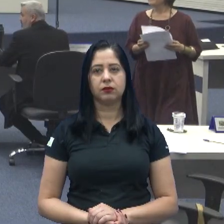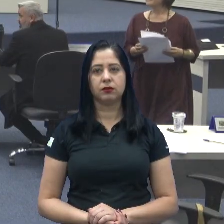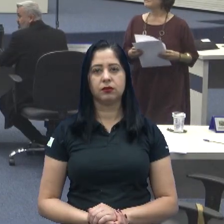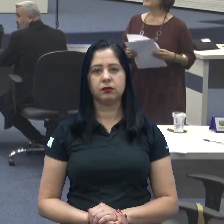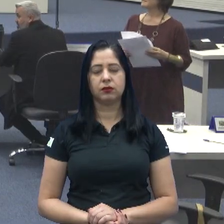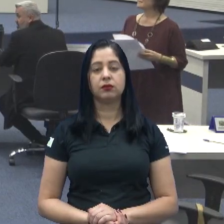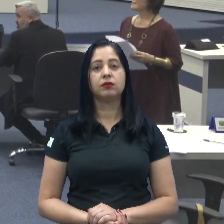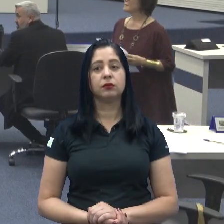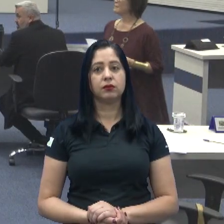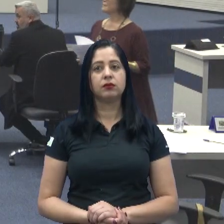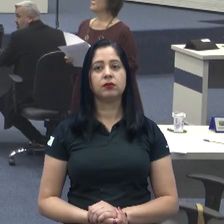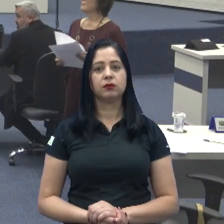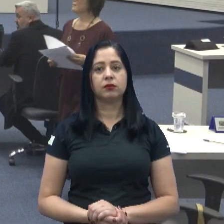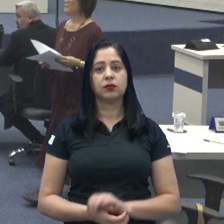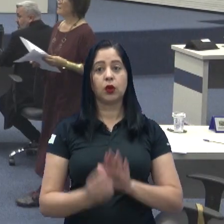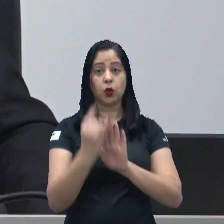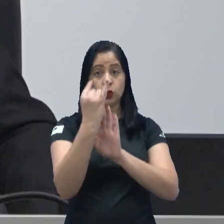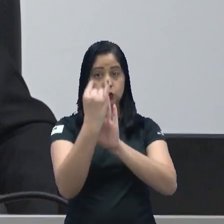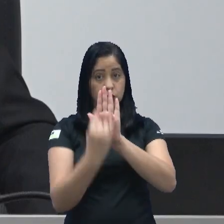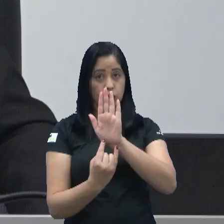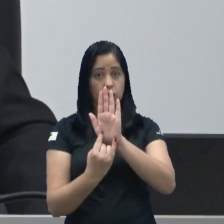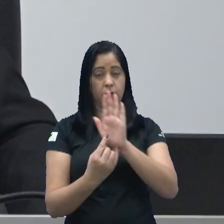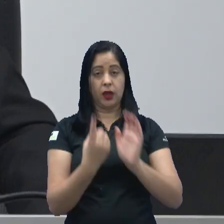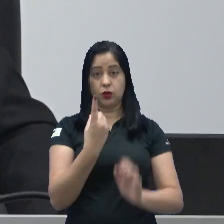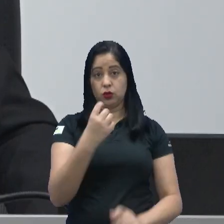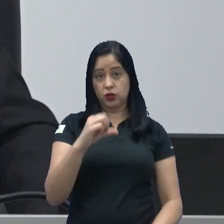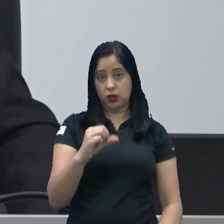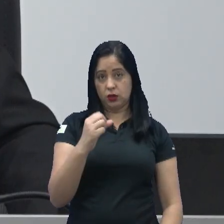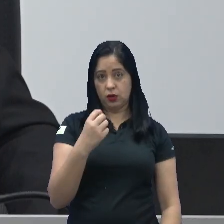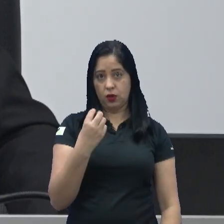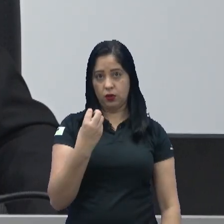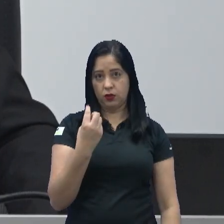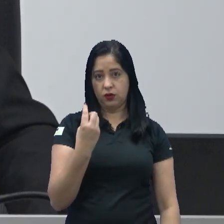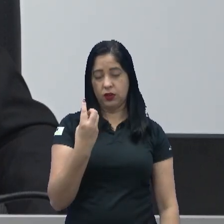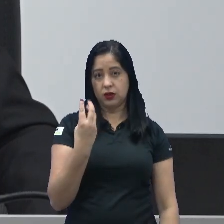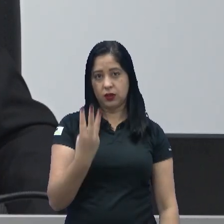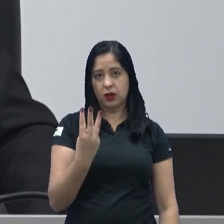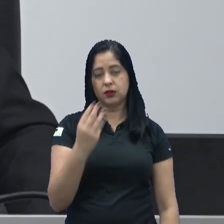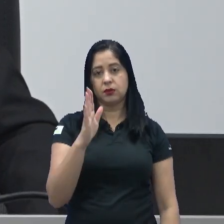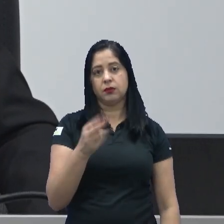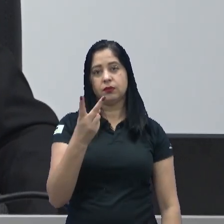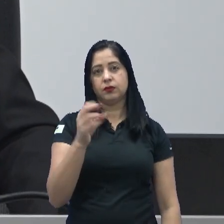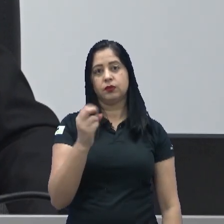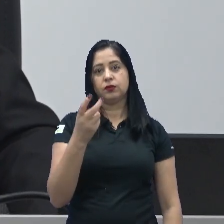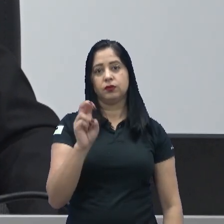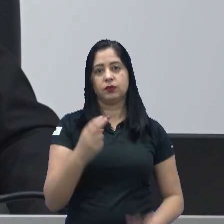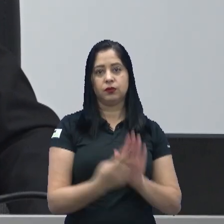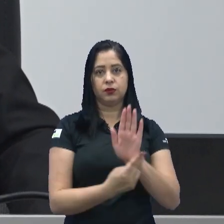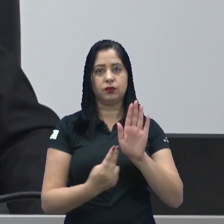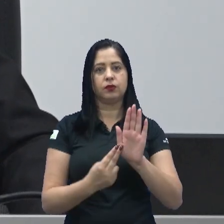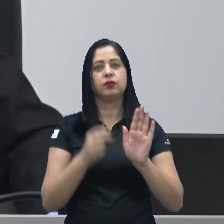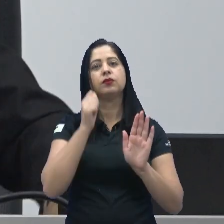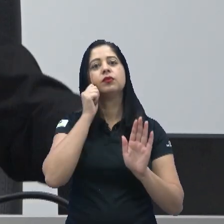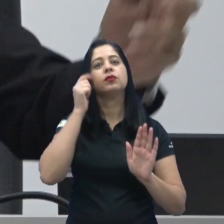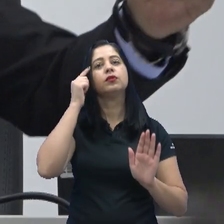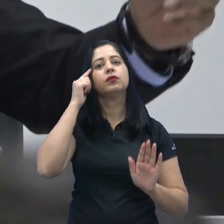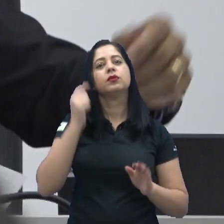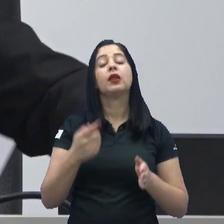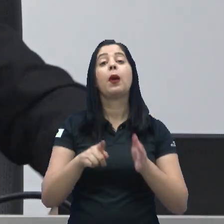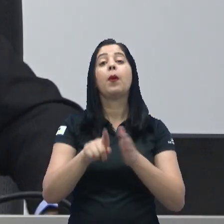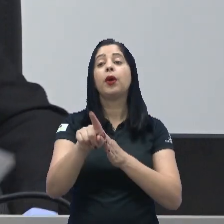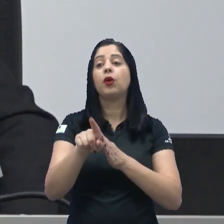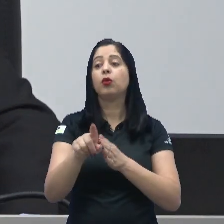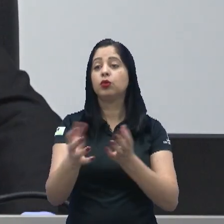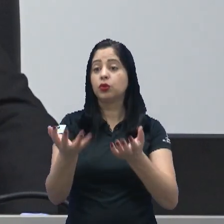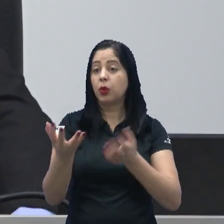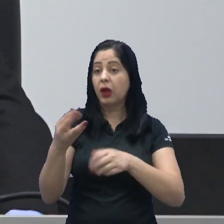Em votação, requerimento número 1923/2025, autoria da vereadora Amélia Naomi. Consulta a liderança e